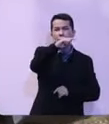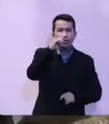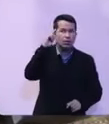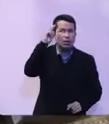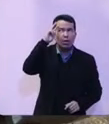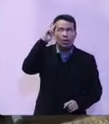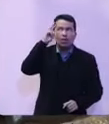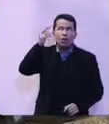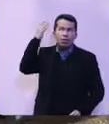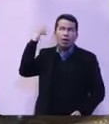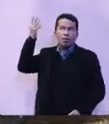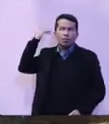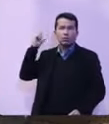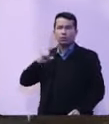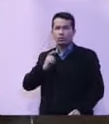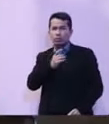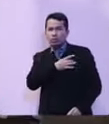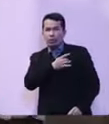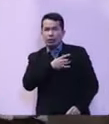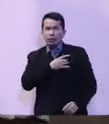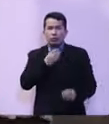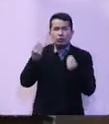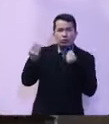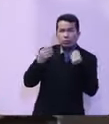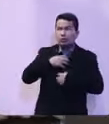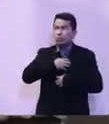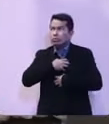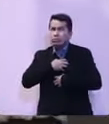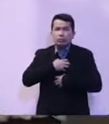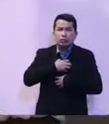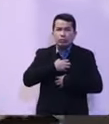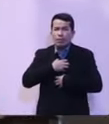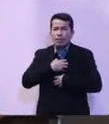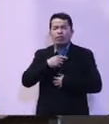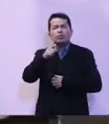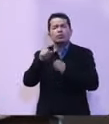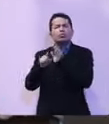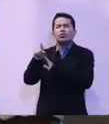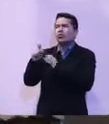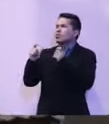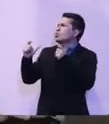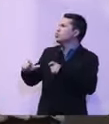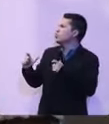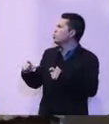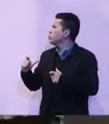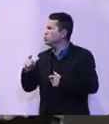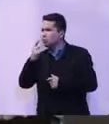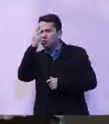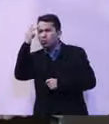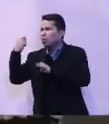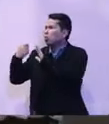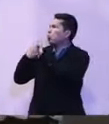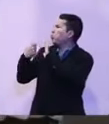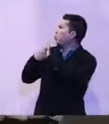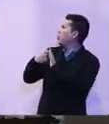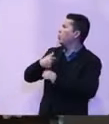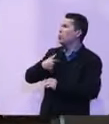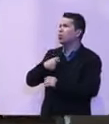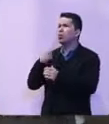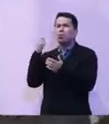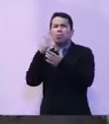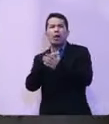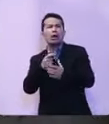passado e perguntarão: onde estão aqueles que nos forçavam a pagar tributos, aqueles que cobravam os impostos? Onde estão